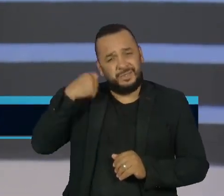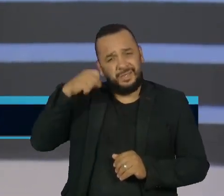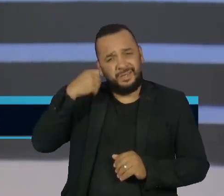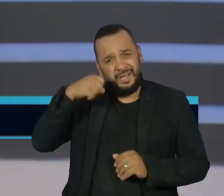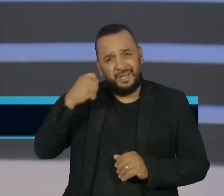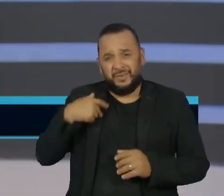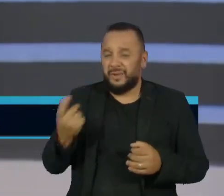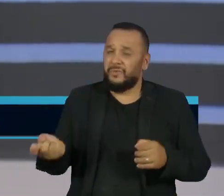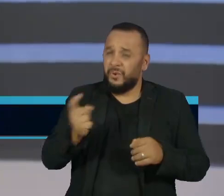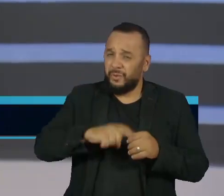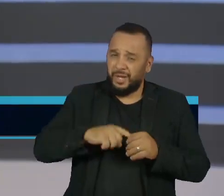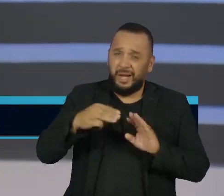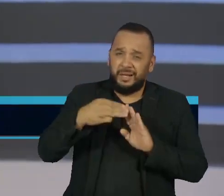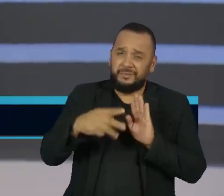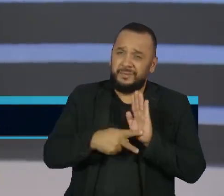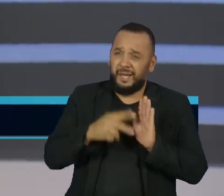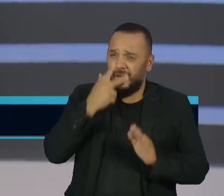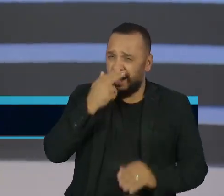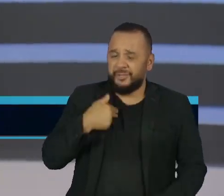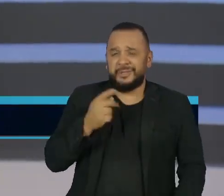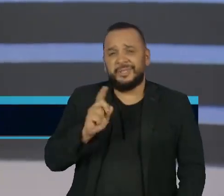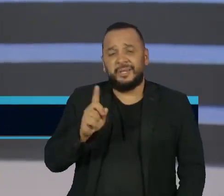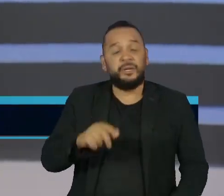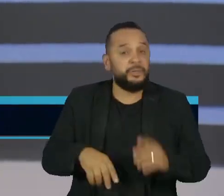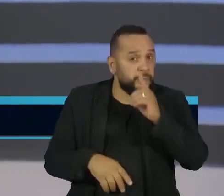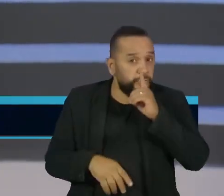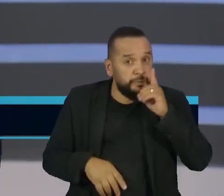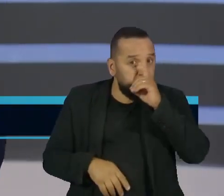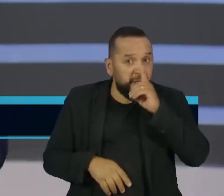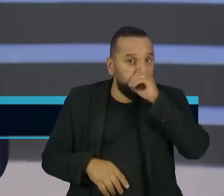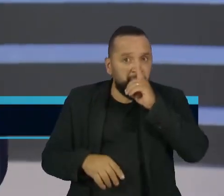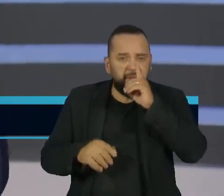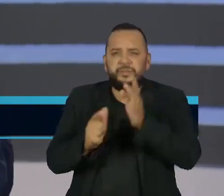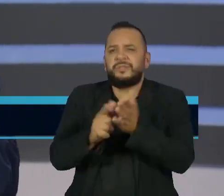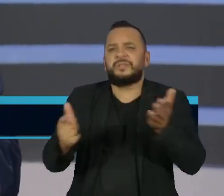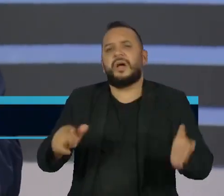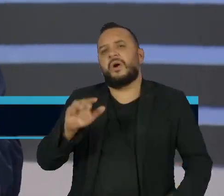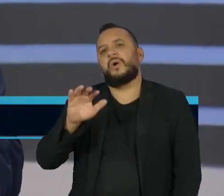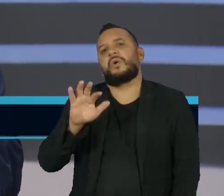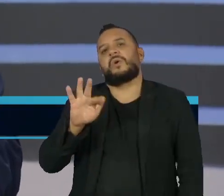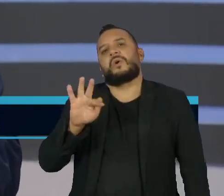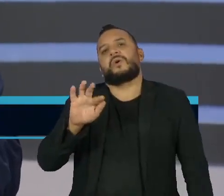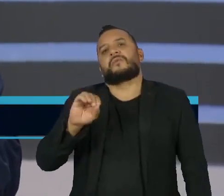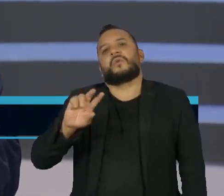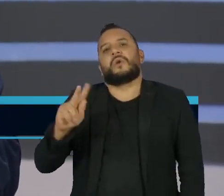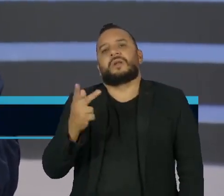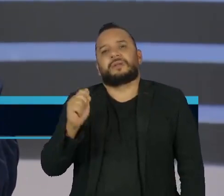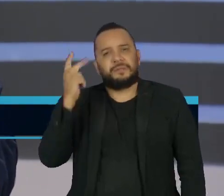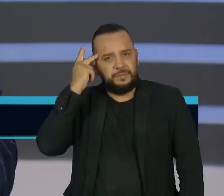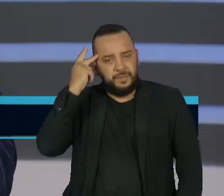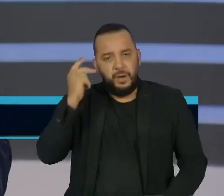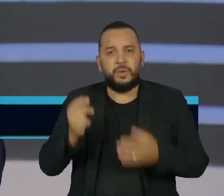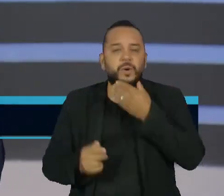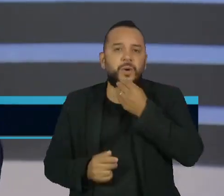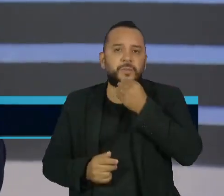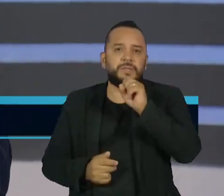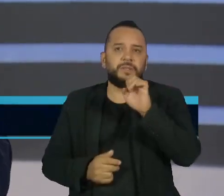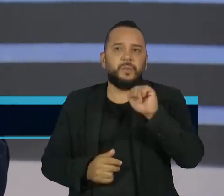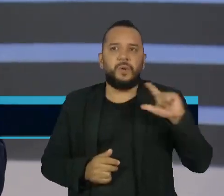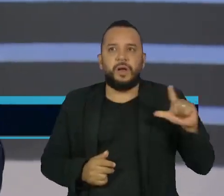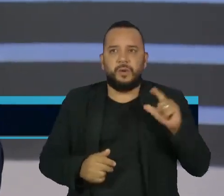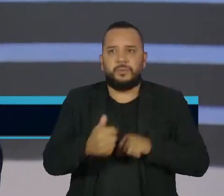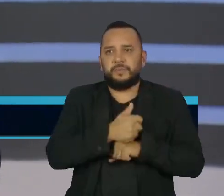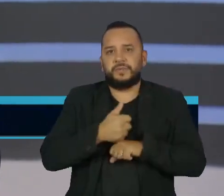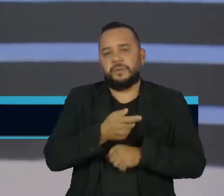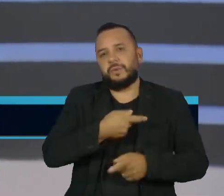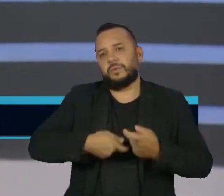de negociação. No domingo, na Folha de São Paulo, Samuel Pessoa, um brilhante economista, colocou alguns dados